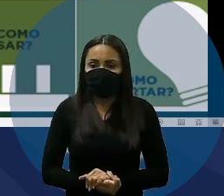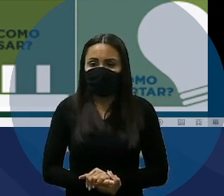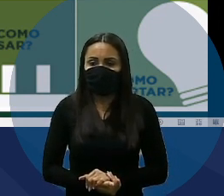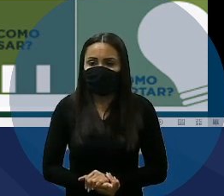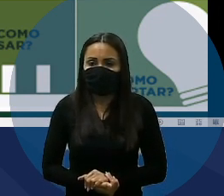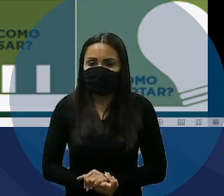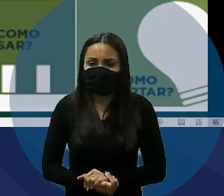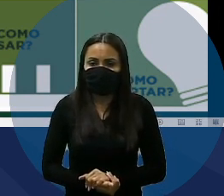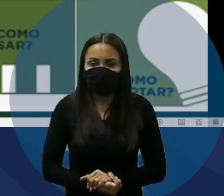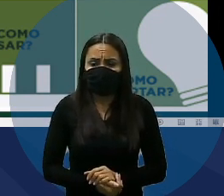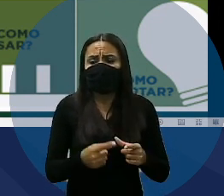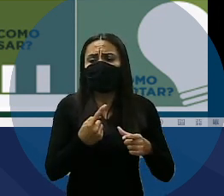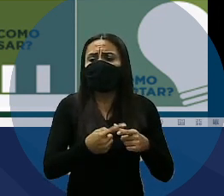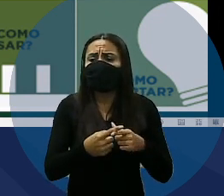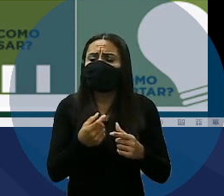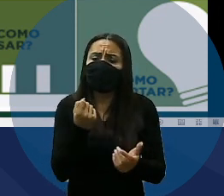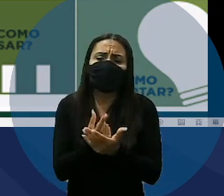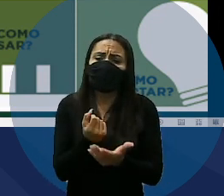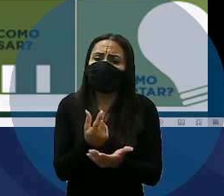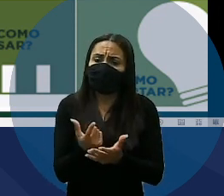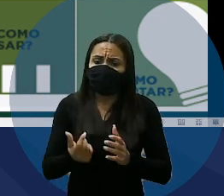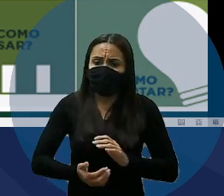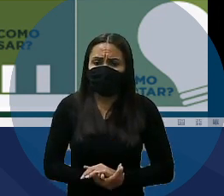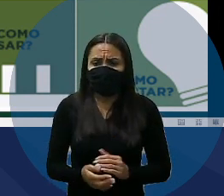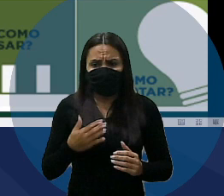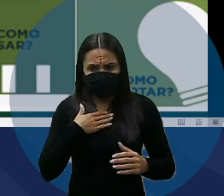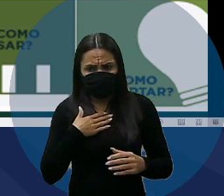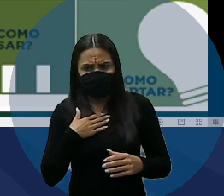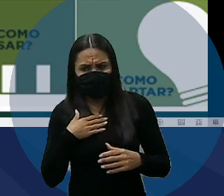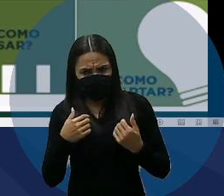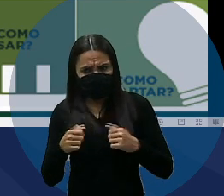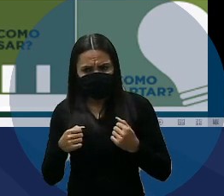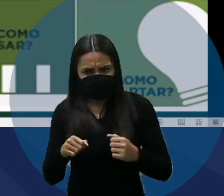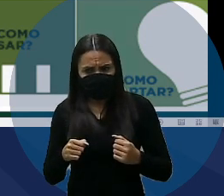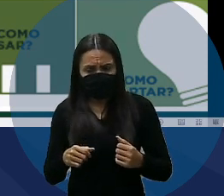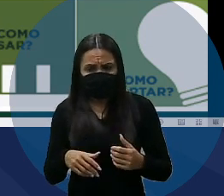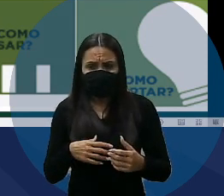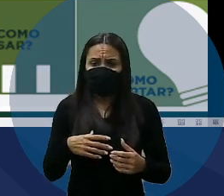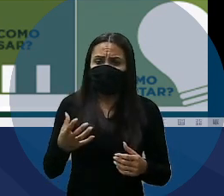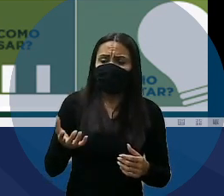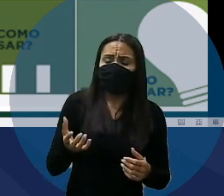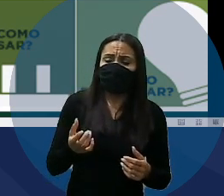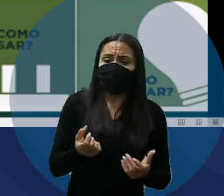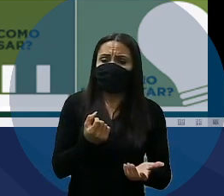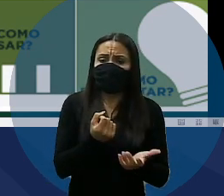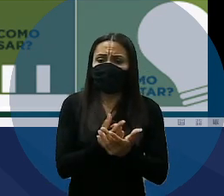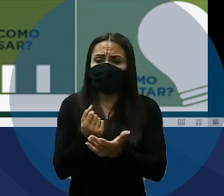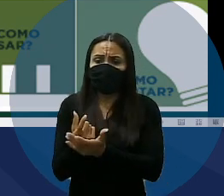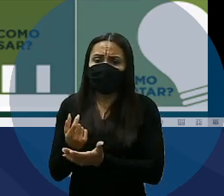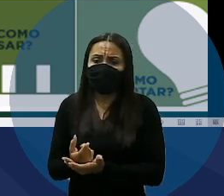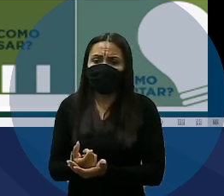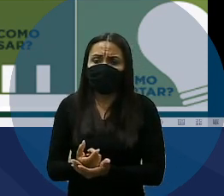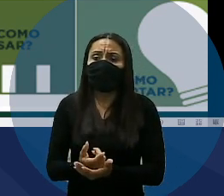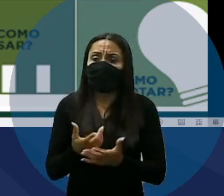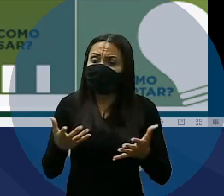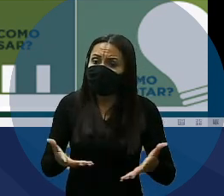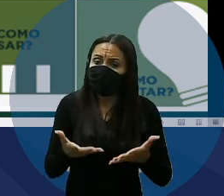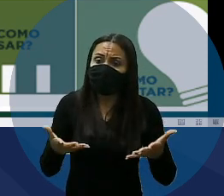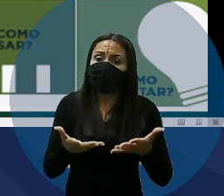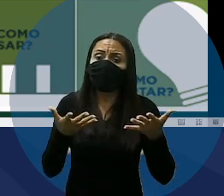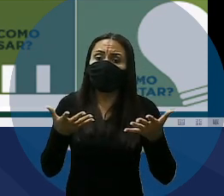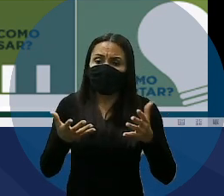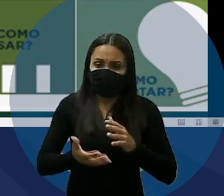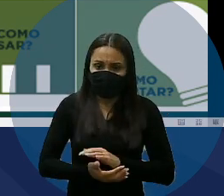Por que comprar? Será que eu estou precisando? Ou é porque eu quero comprar por impulso? O que é comprar?